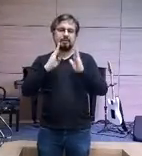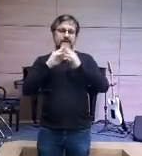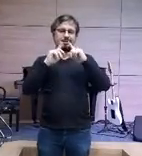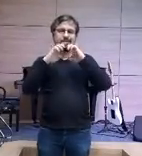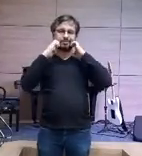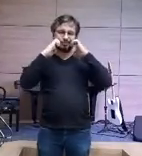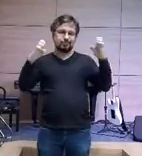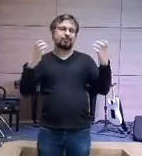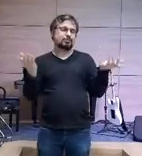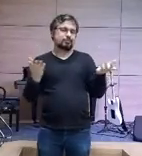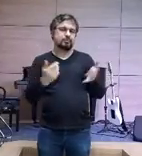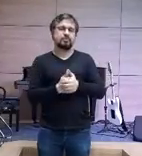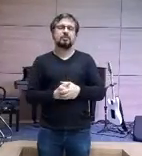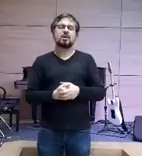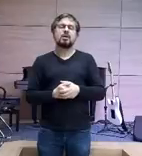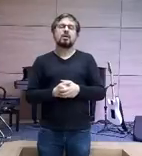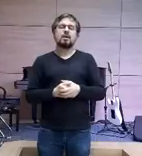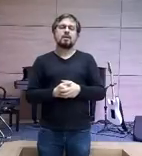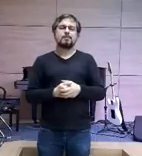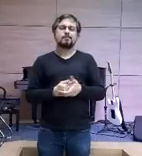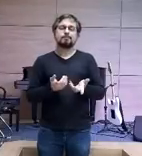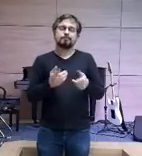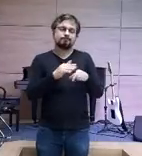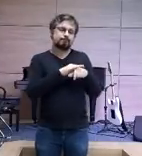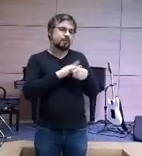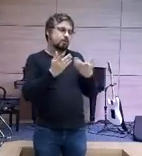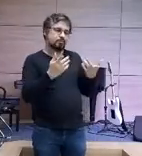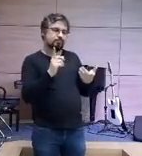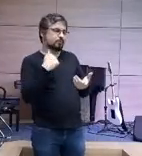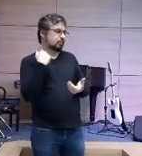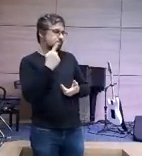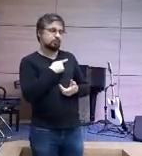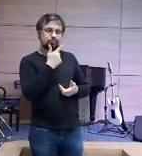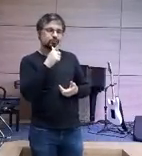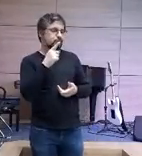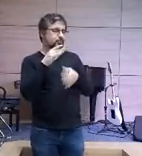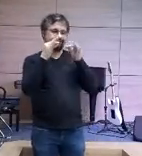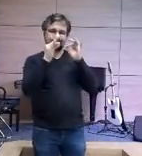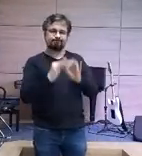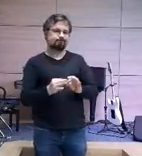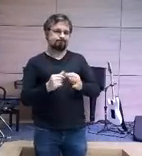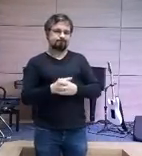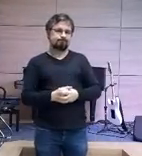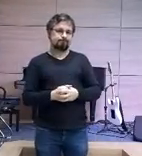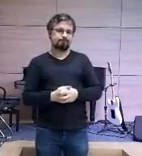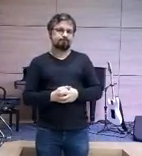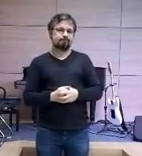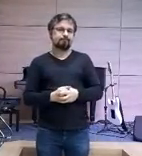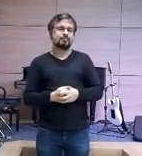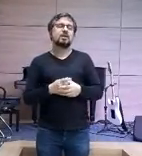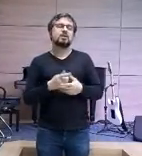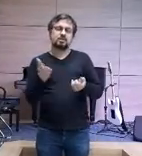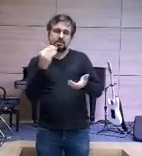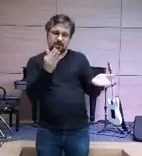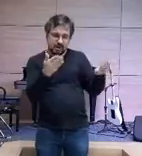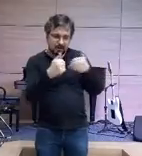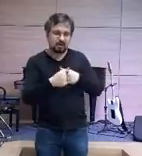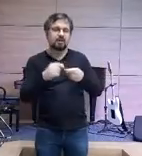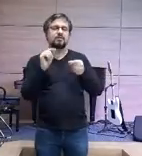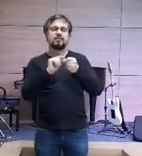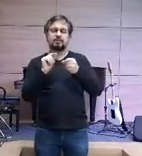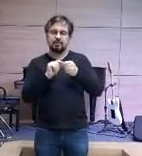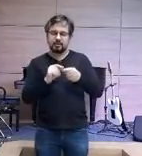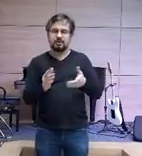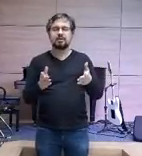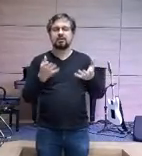falo para eles olha e às vezes a gente não é perfeito e a gente traz a gente faz a nossa